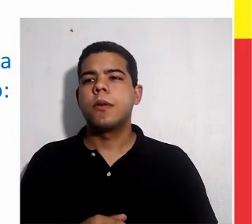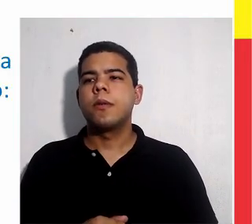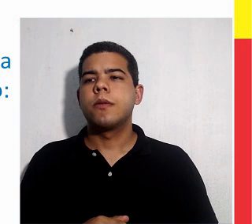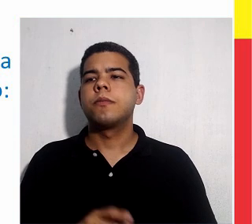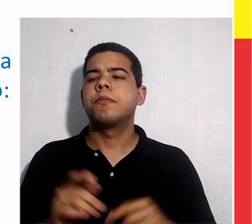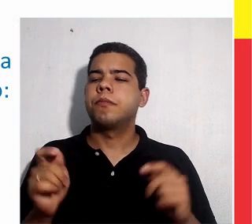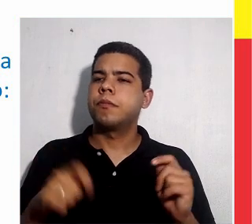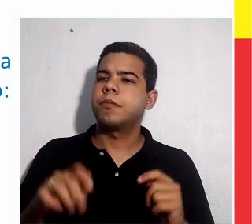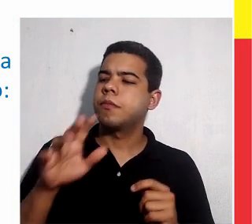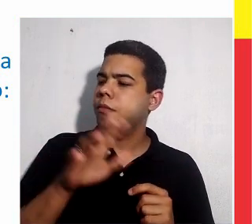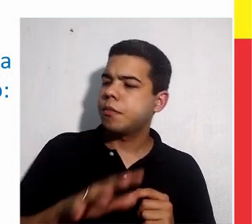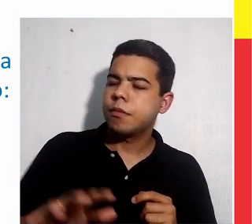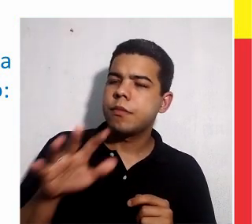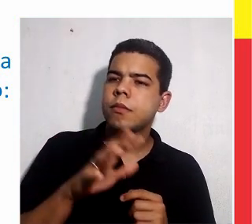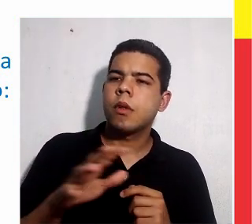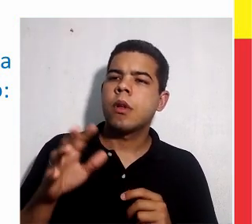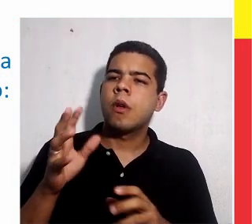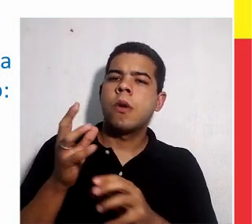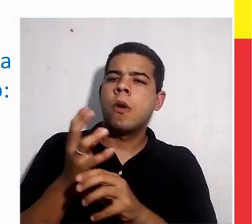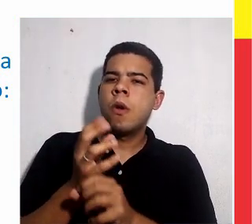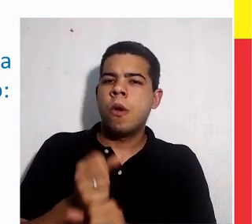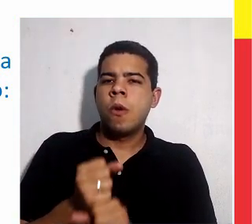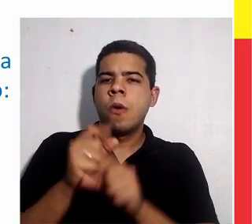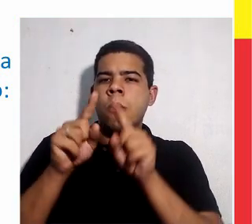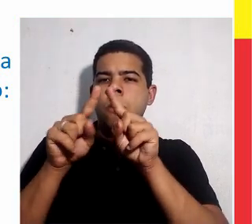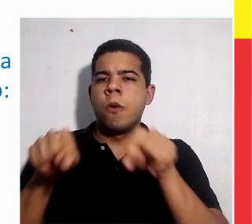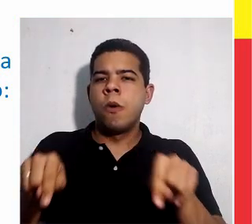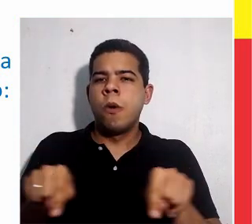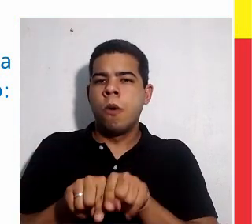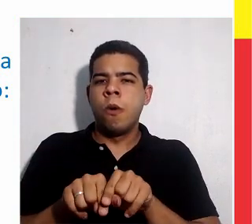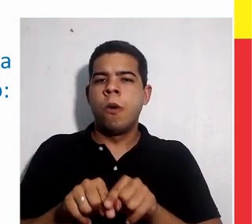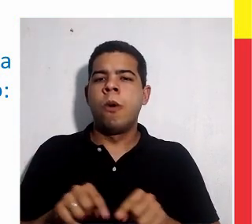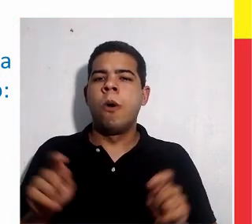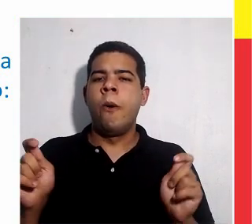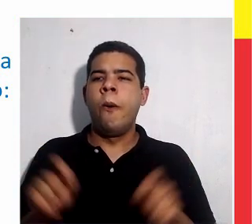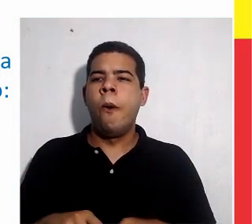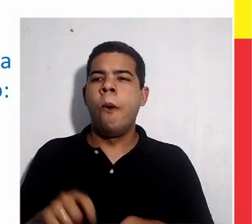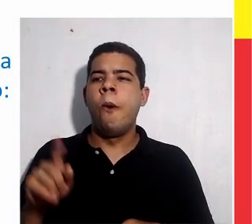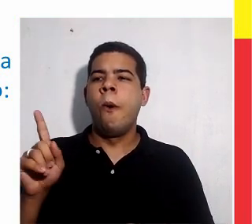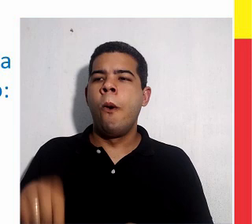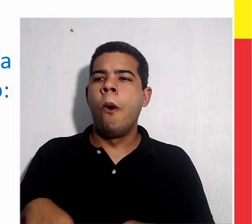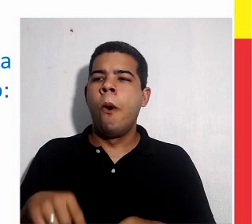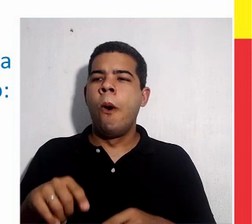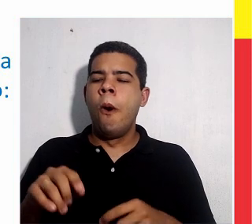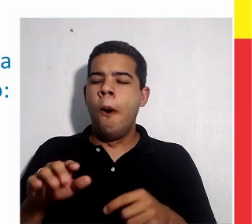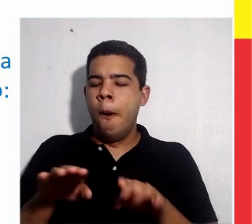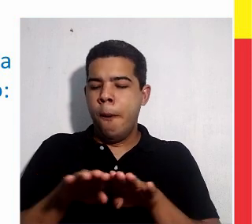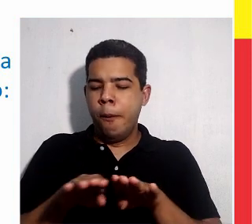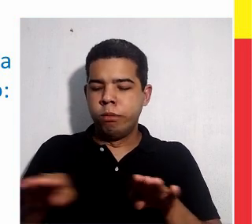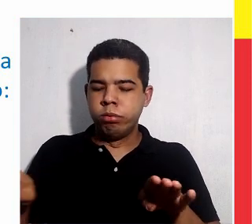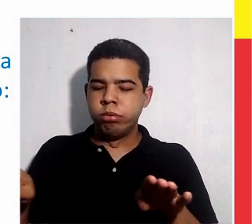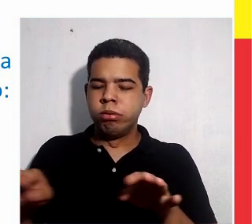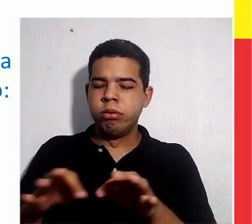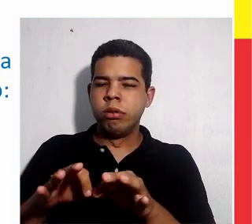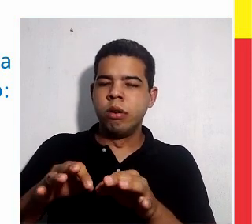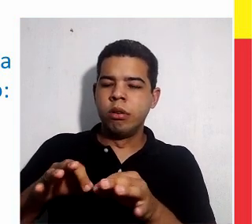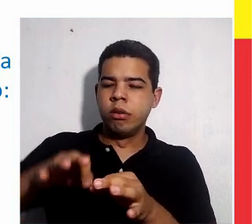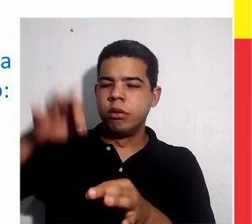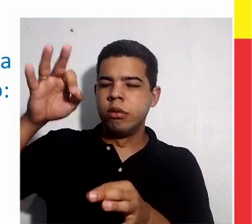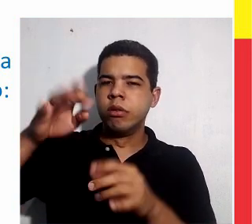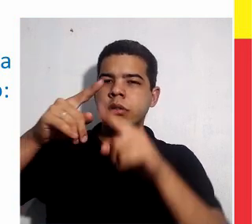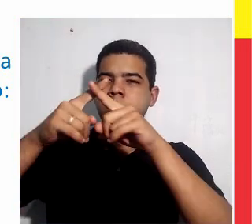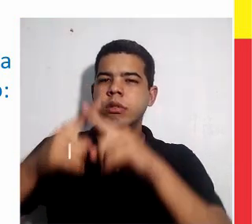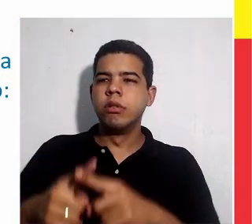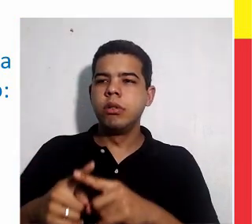que eu posso generalizar a forma de calcular a área do triângulo. É pegar base vezes altura